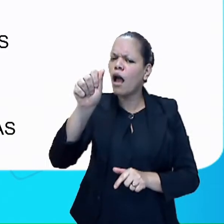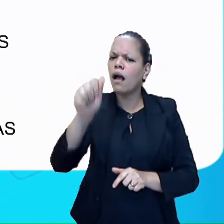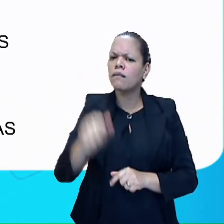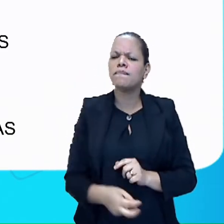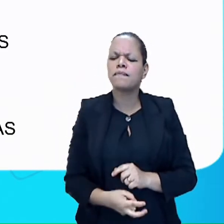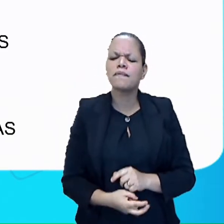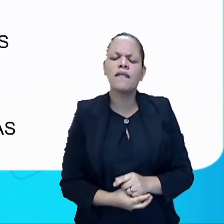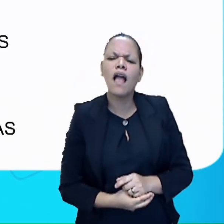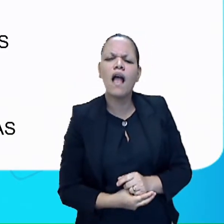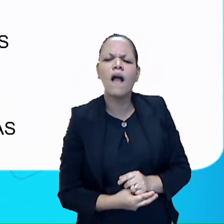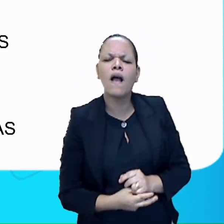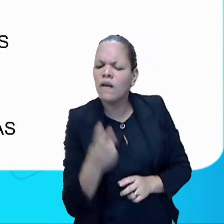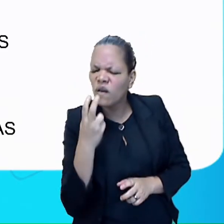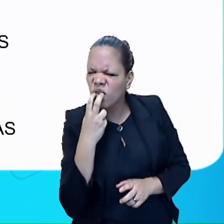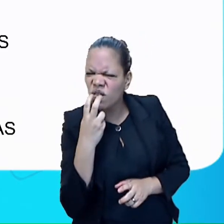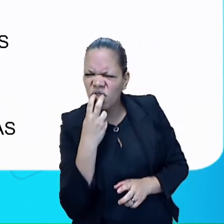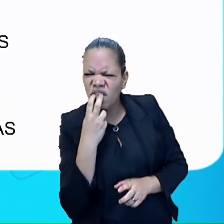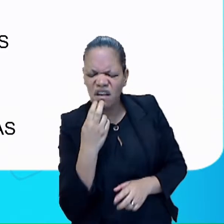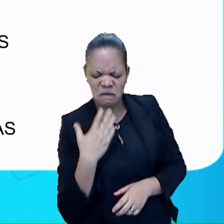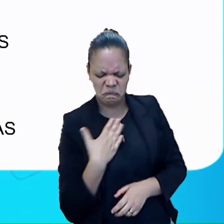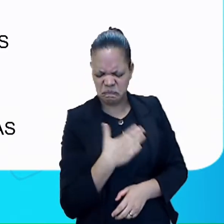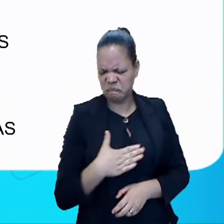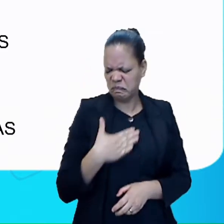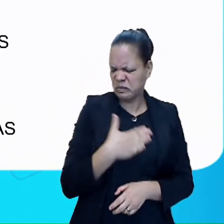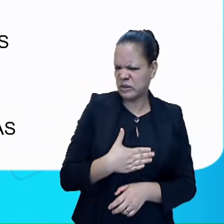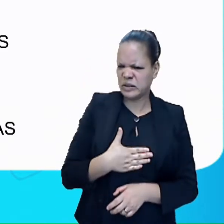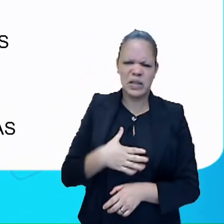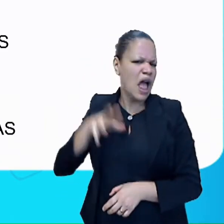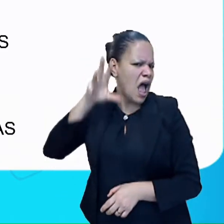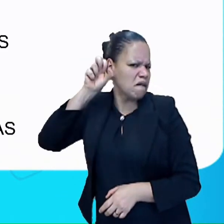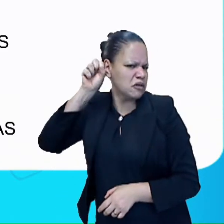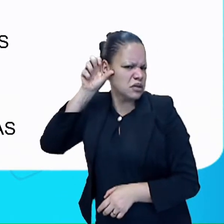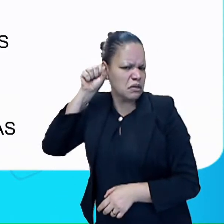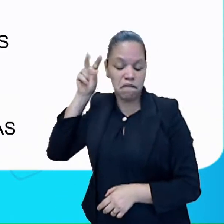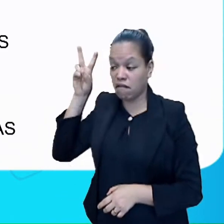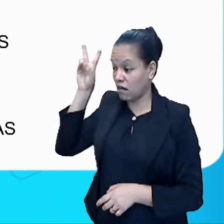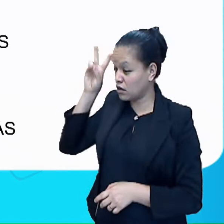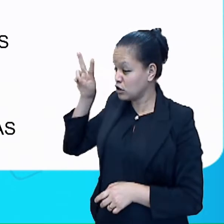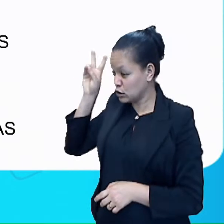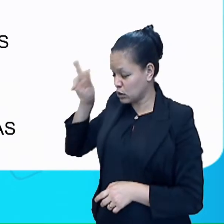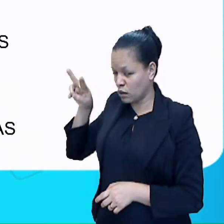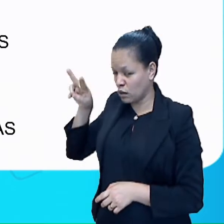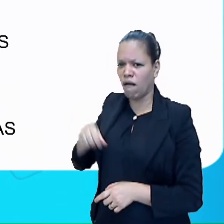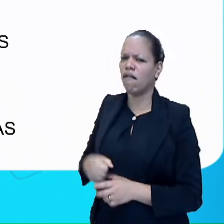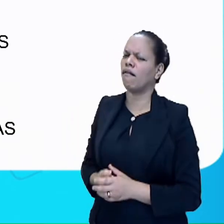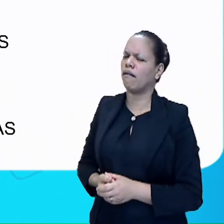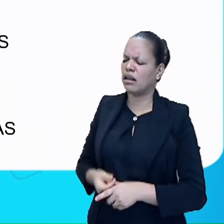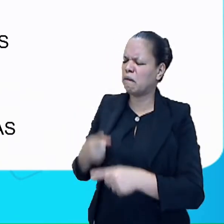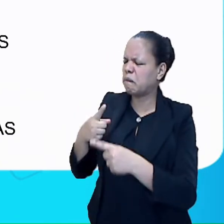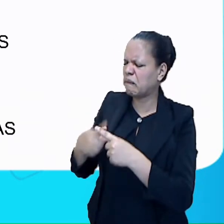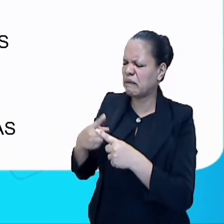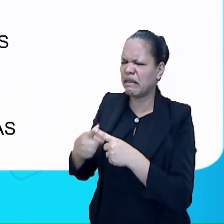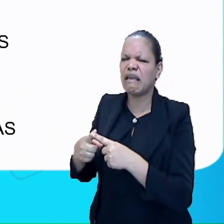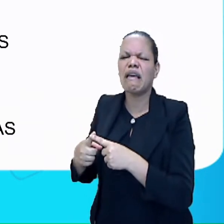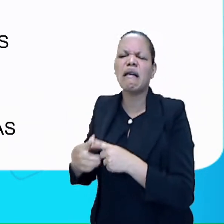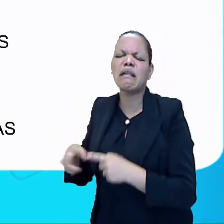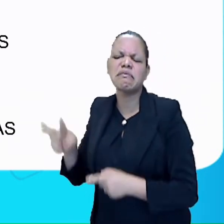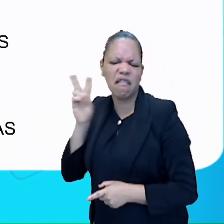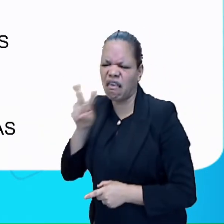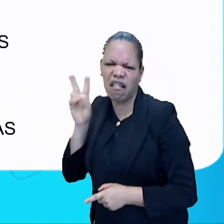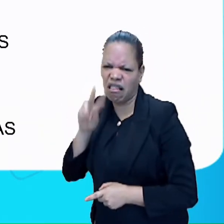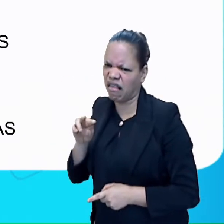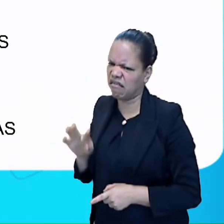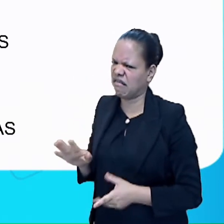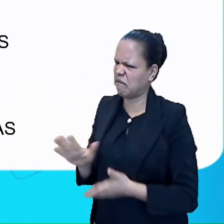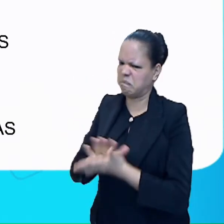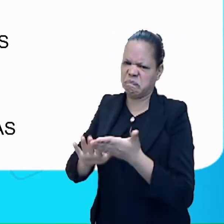ouvir histórias antes de dormir porque achava chato. Será que é isso que essa tirinha quer passar